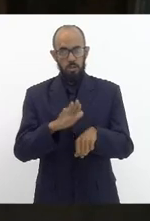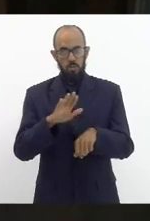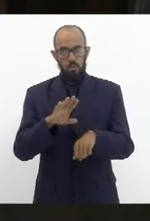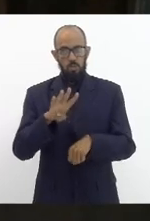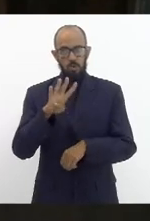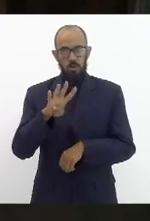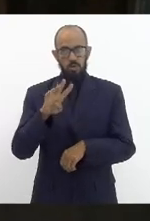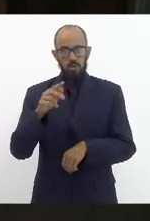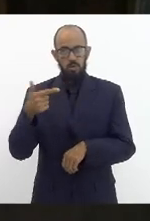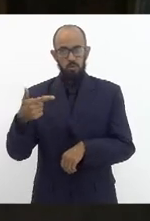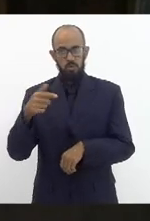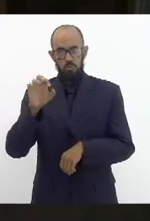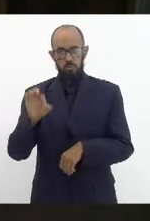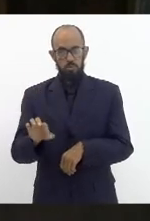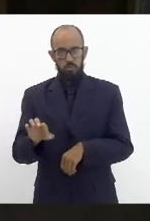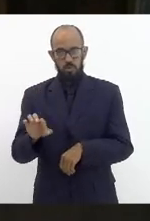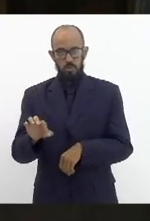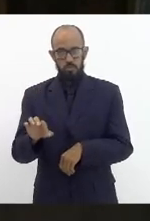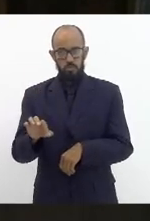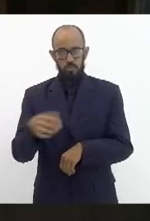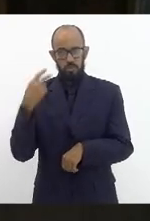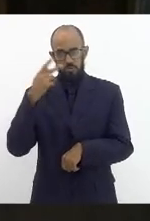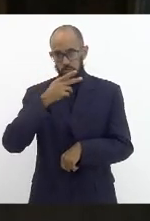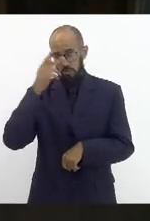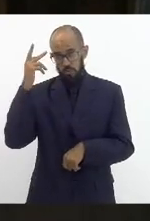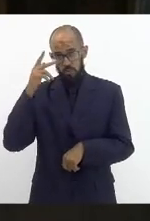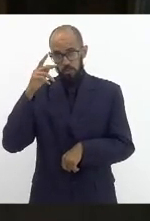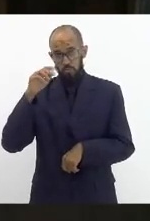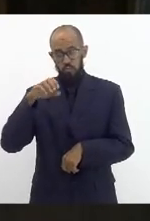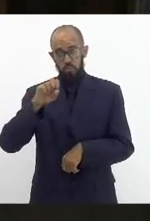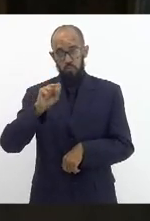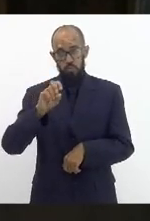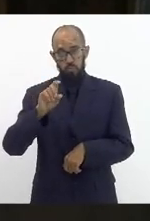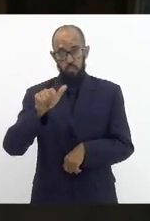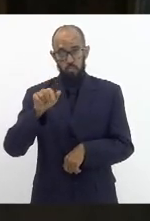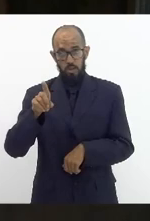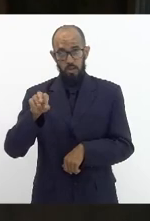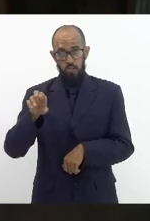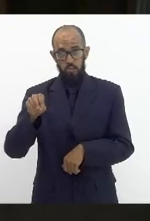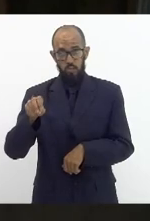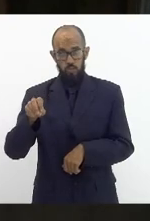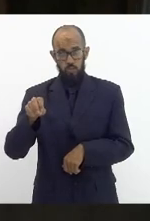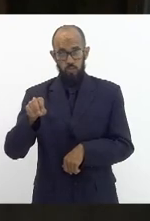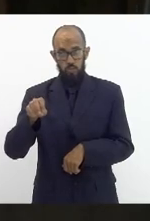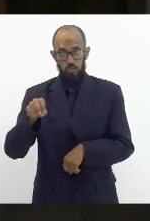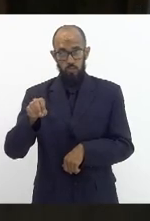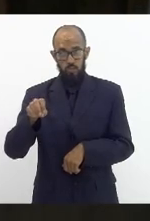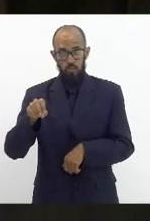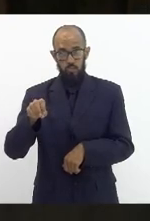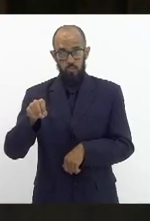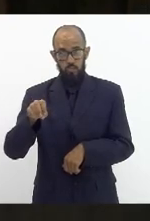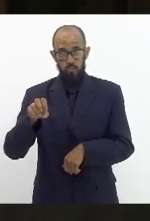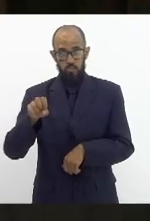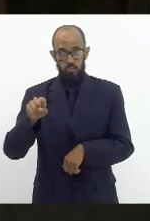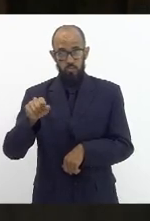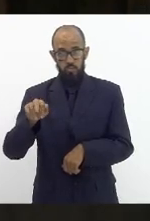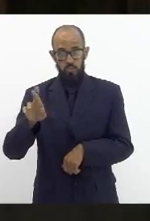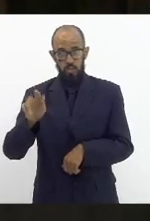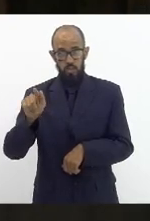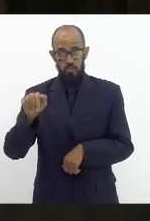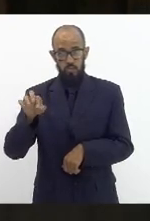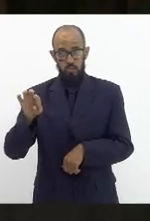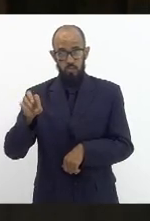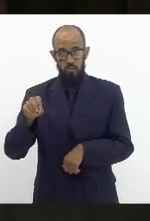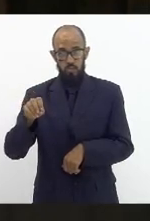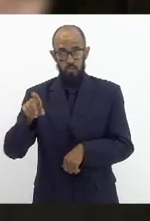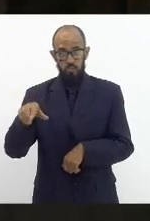42% para quem ganhava, para um soldado, para um sargento, efetivo na folha, 42%. Já chamou mais de